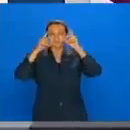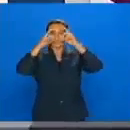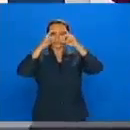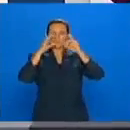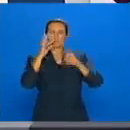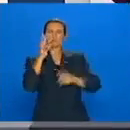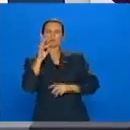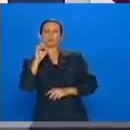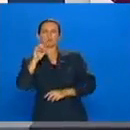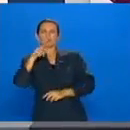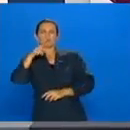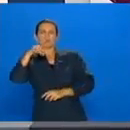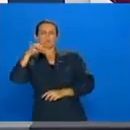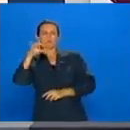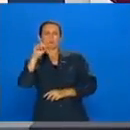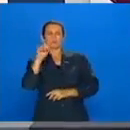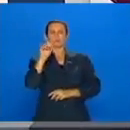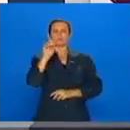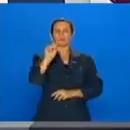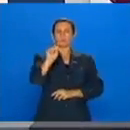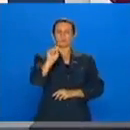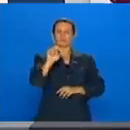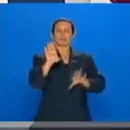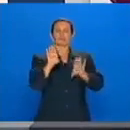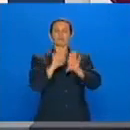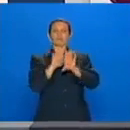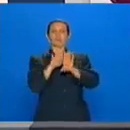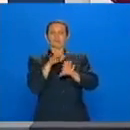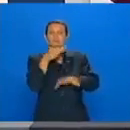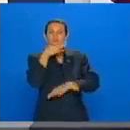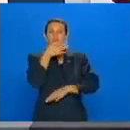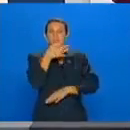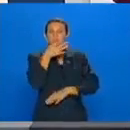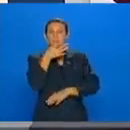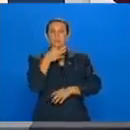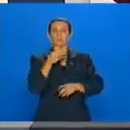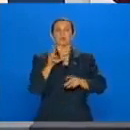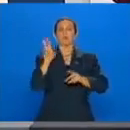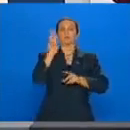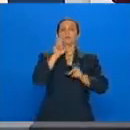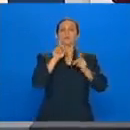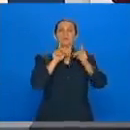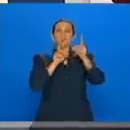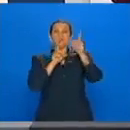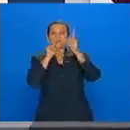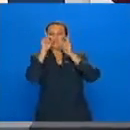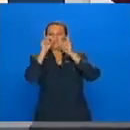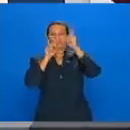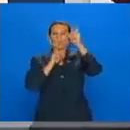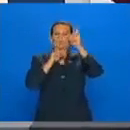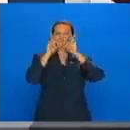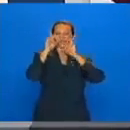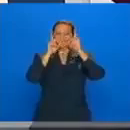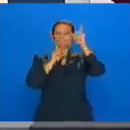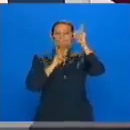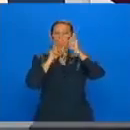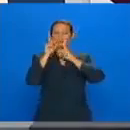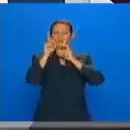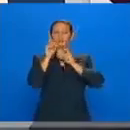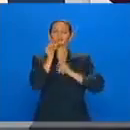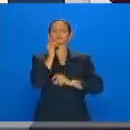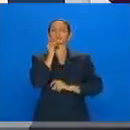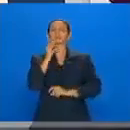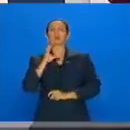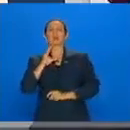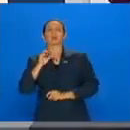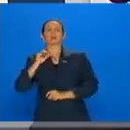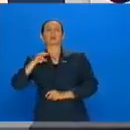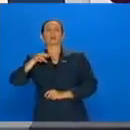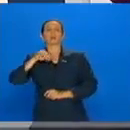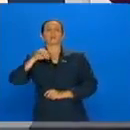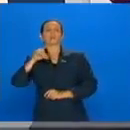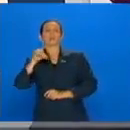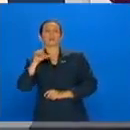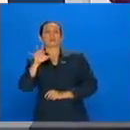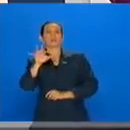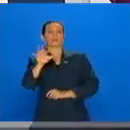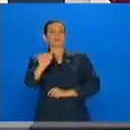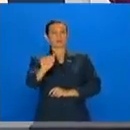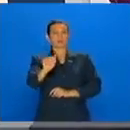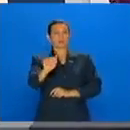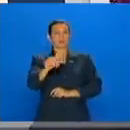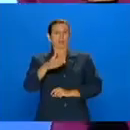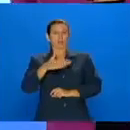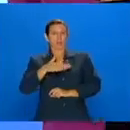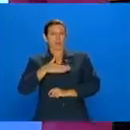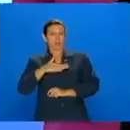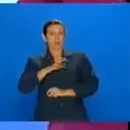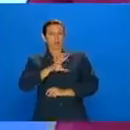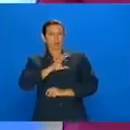comentários, que se dá por meio de expressões facial. Quando você diz comida, por exemplo, eu gosto de